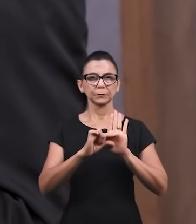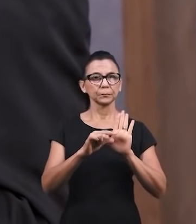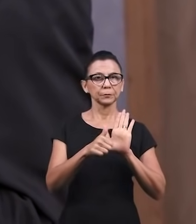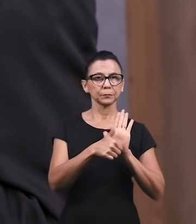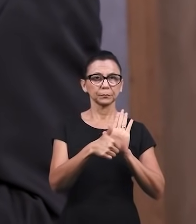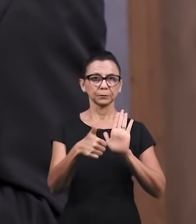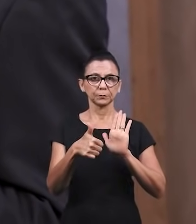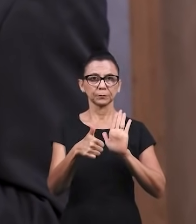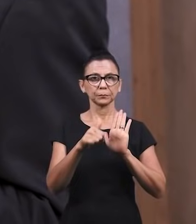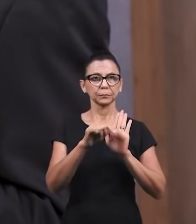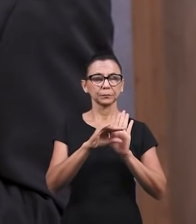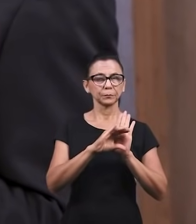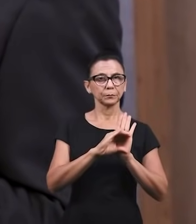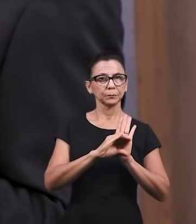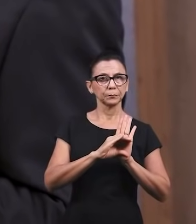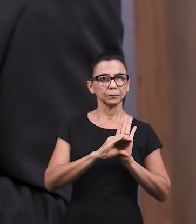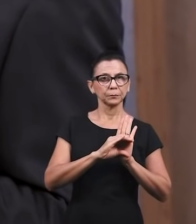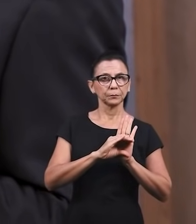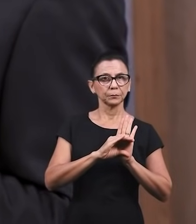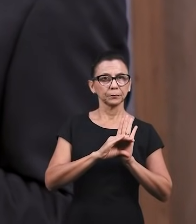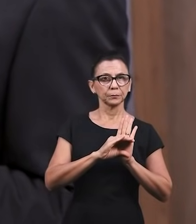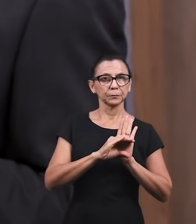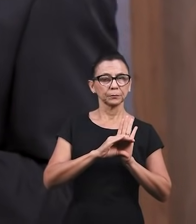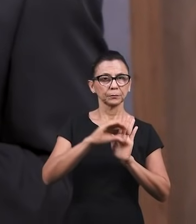do versículo 11 do capítulo